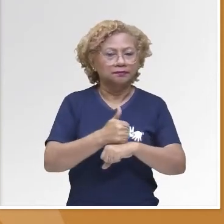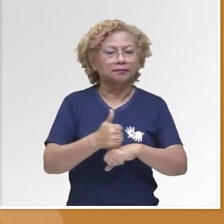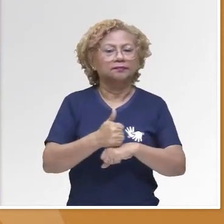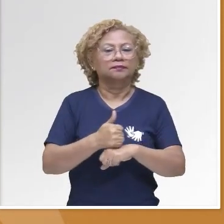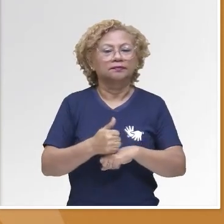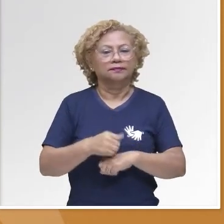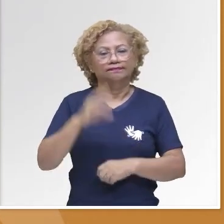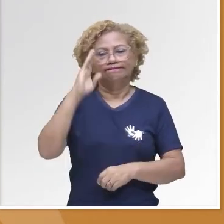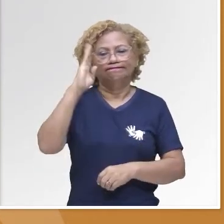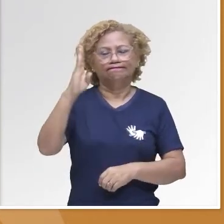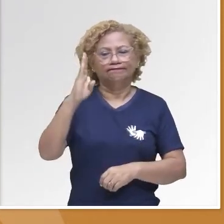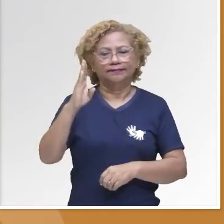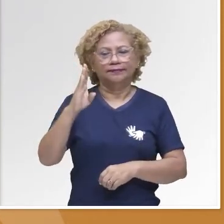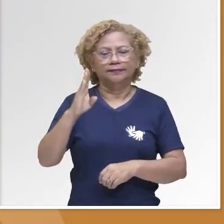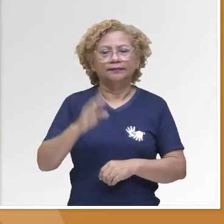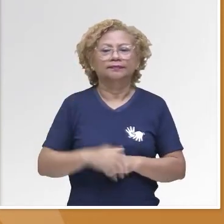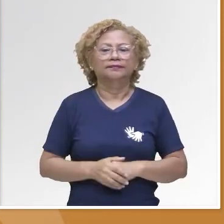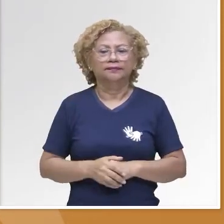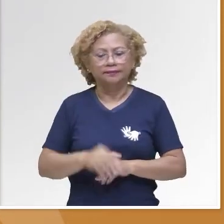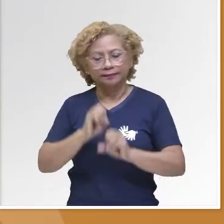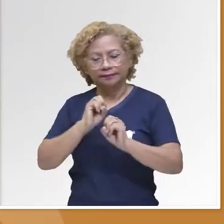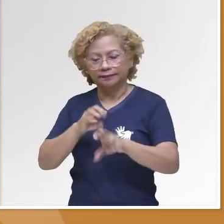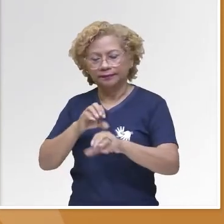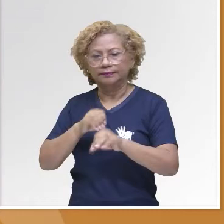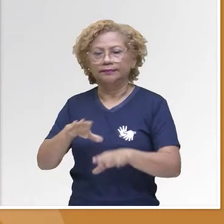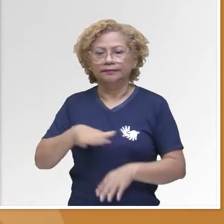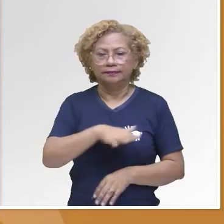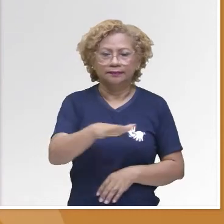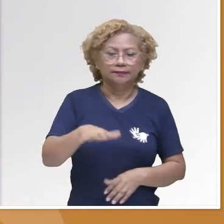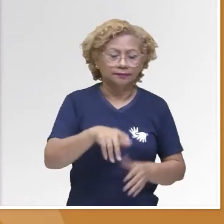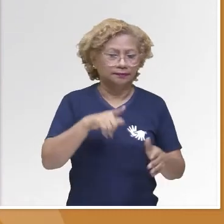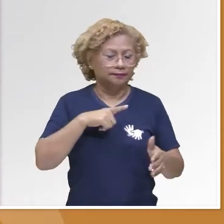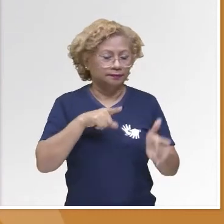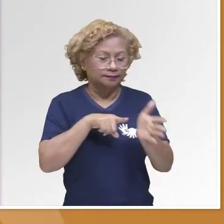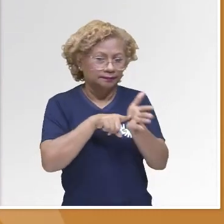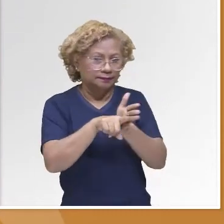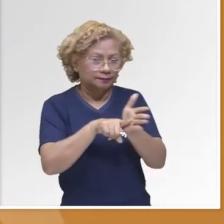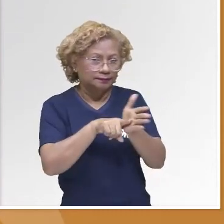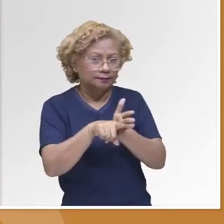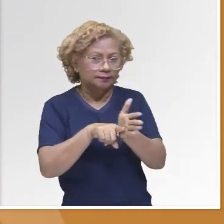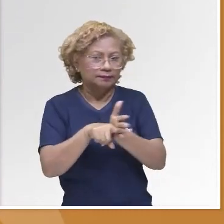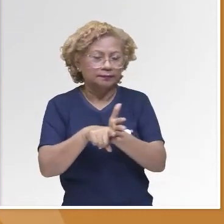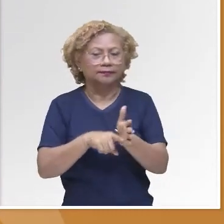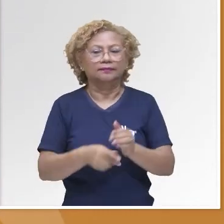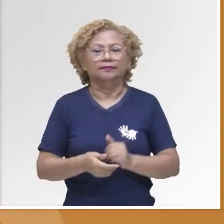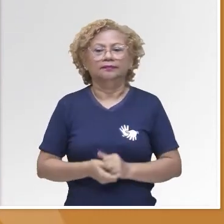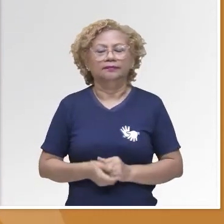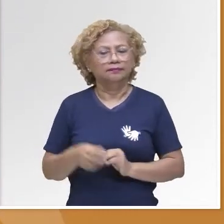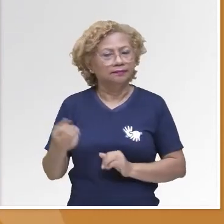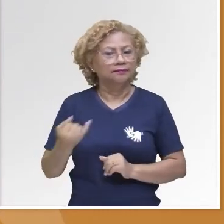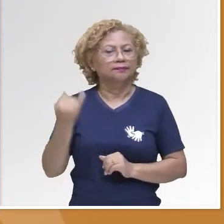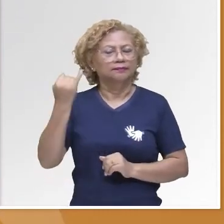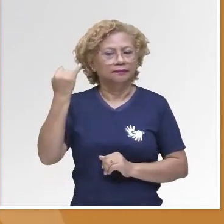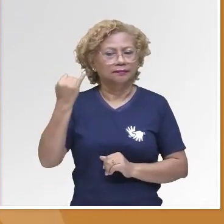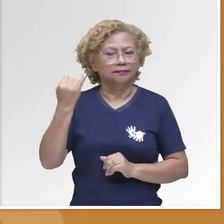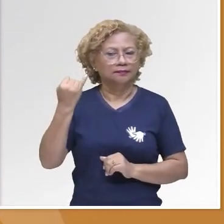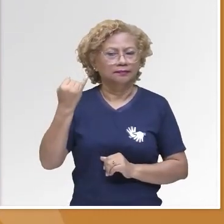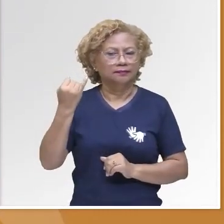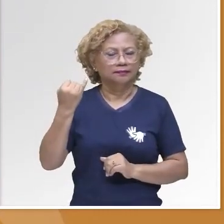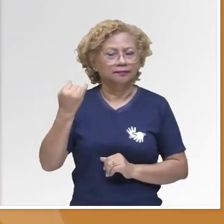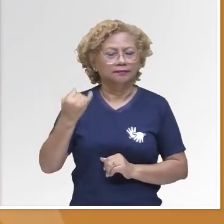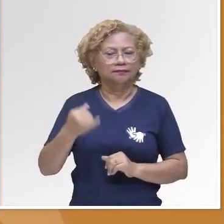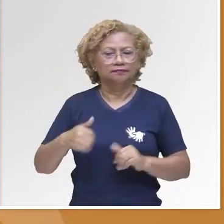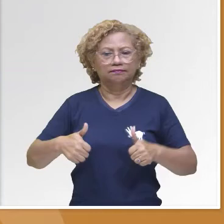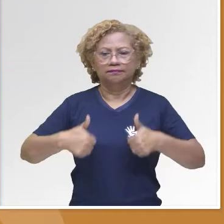educacional, criação das universidades, das pesquisas, né? Consequentemente, a qualificação da mão de